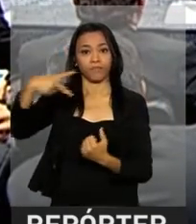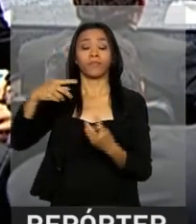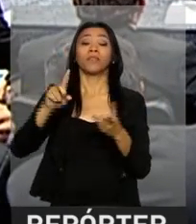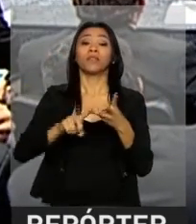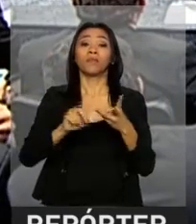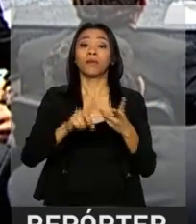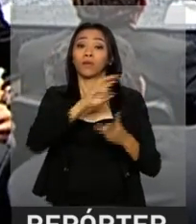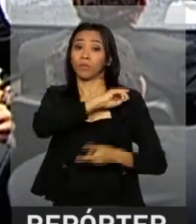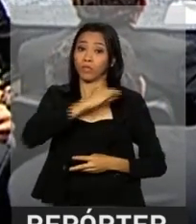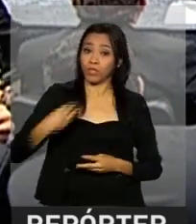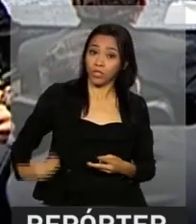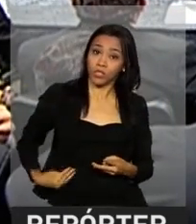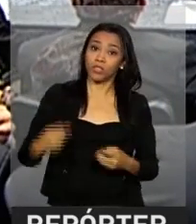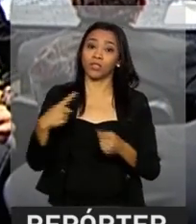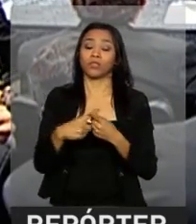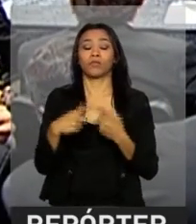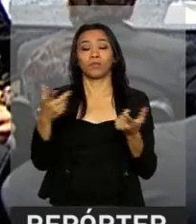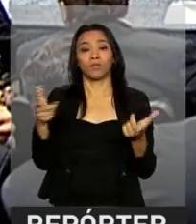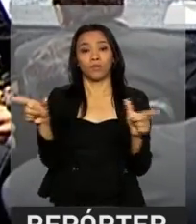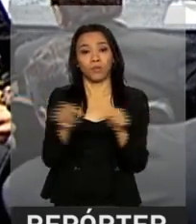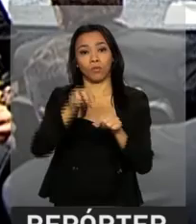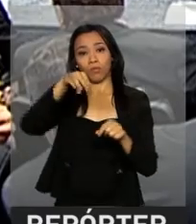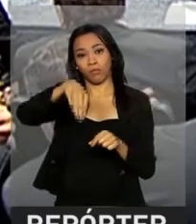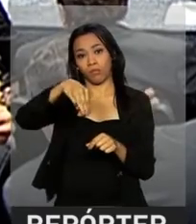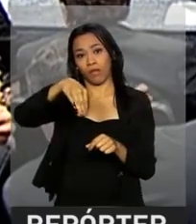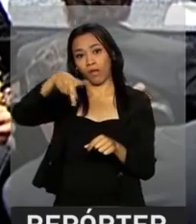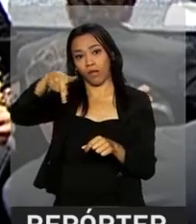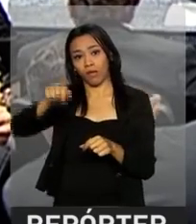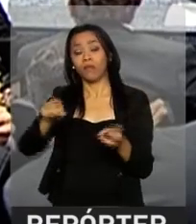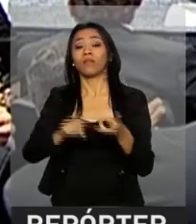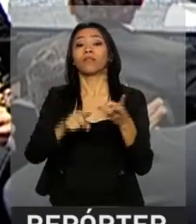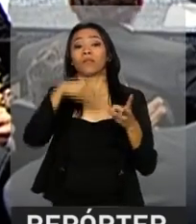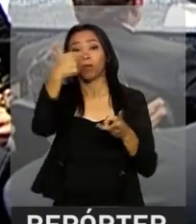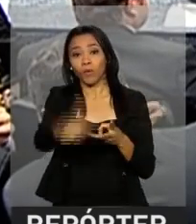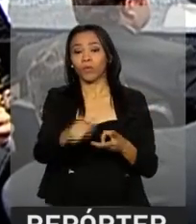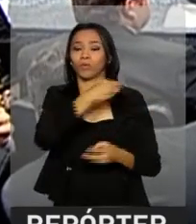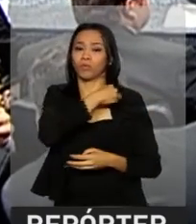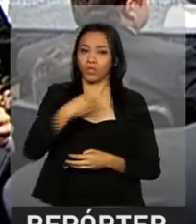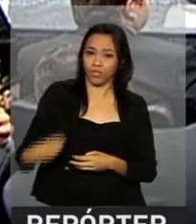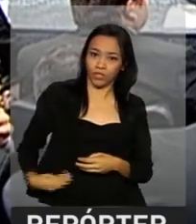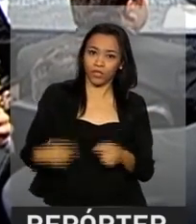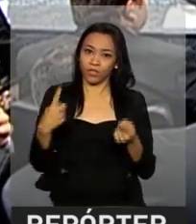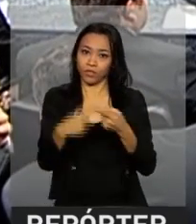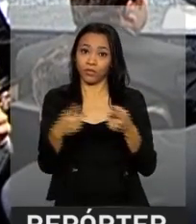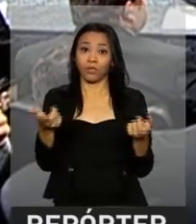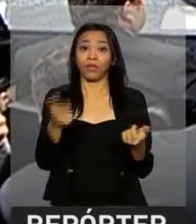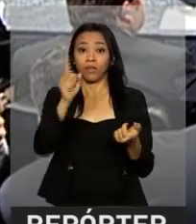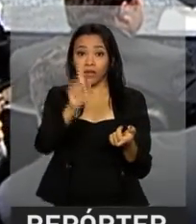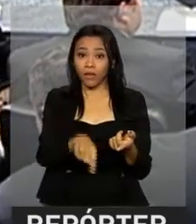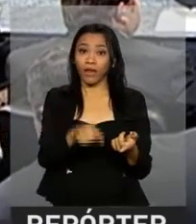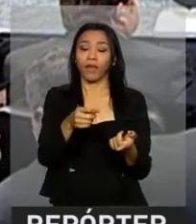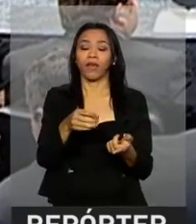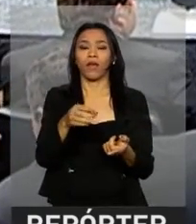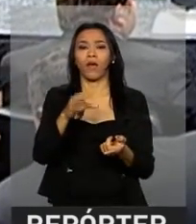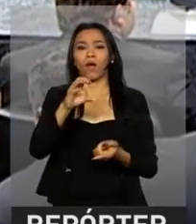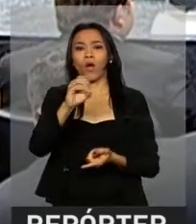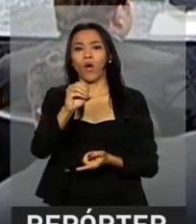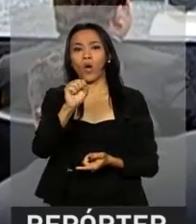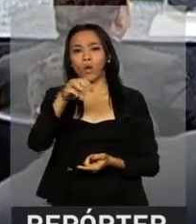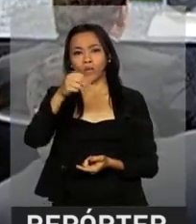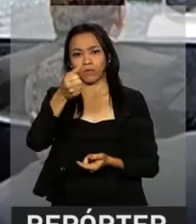da Agricultura, Pecuária e Abastecimento, Blairo Maggi, e o ministro do Desenvolvimento Social e Agrário, Osmar